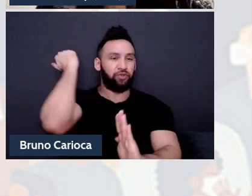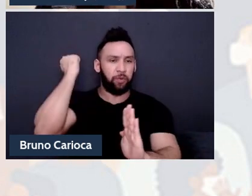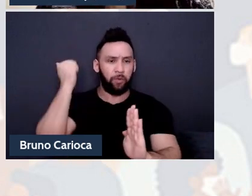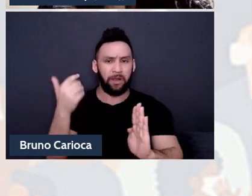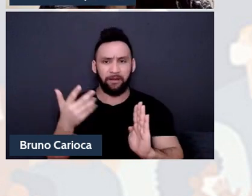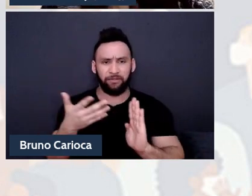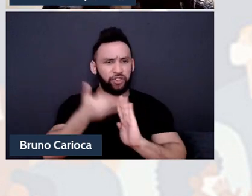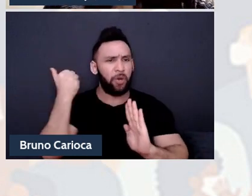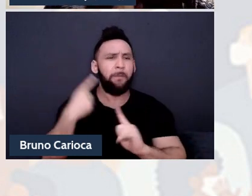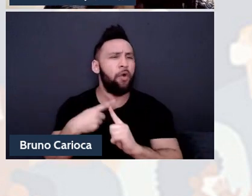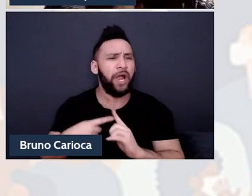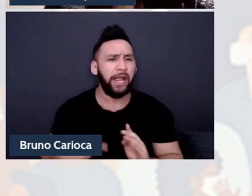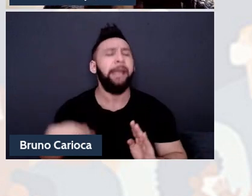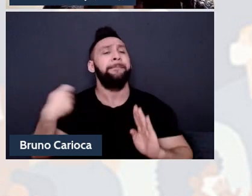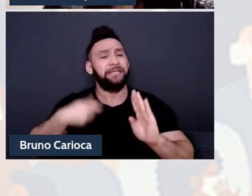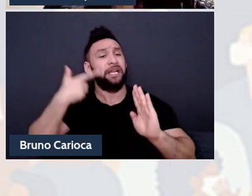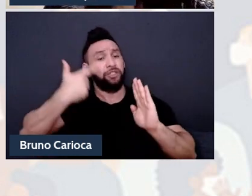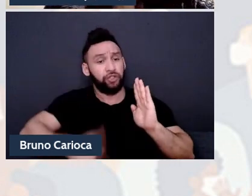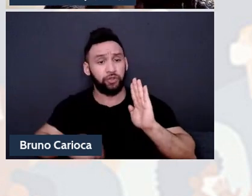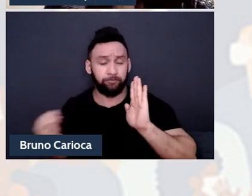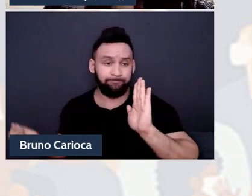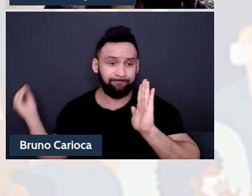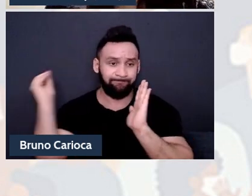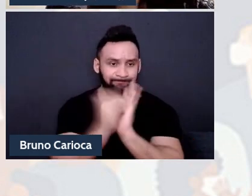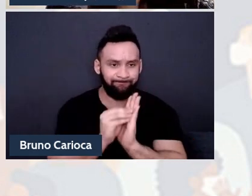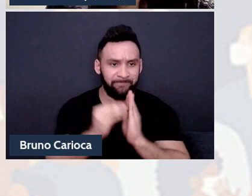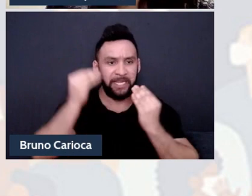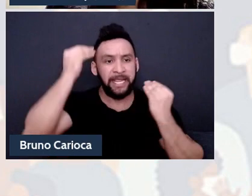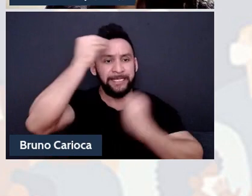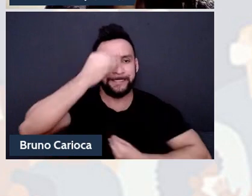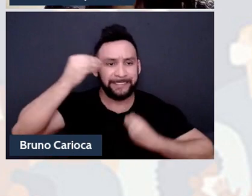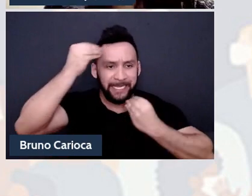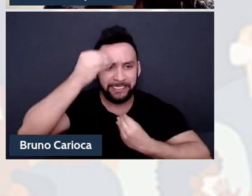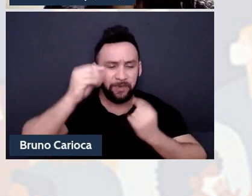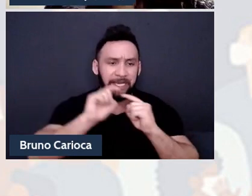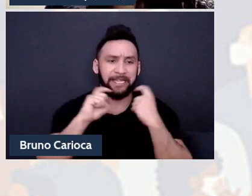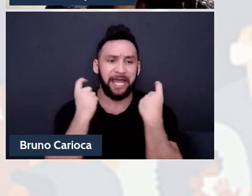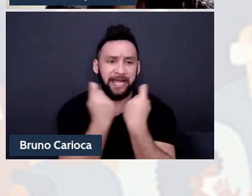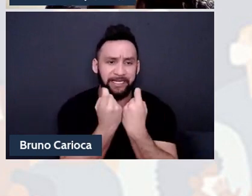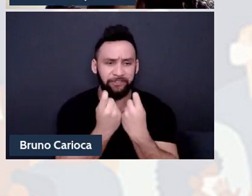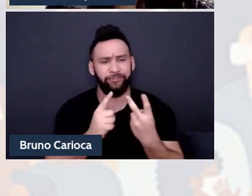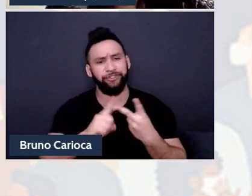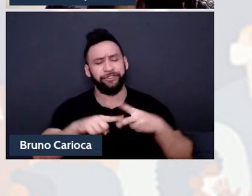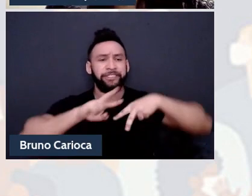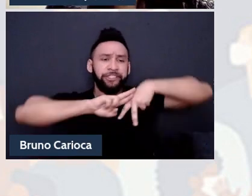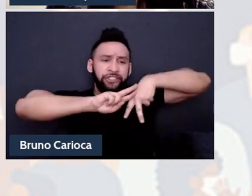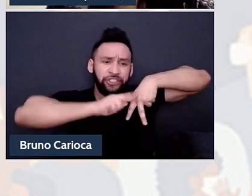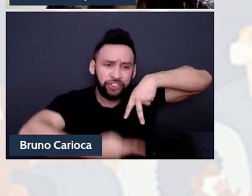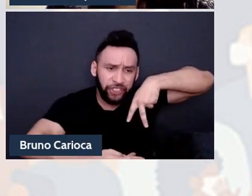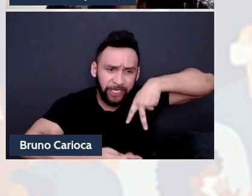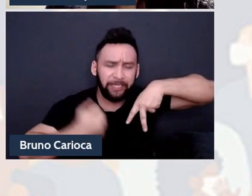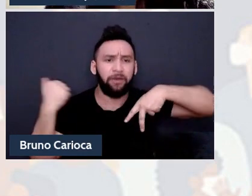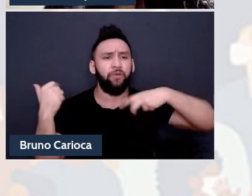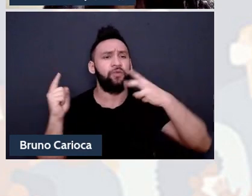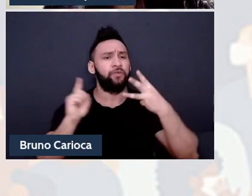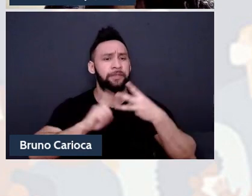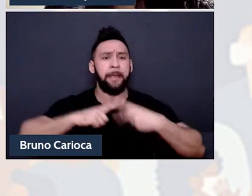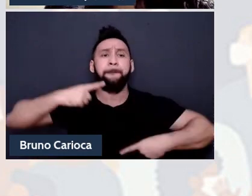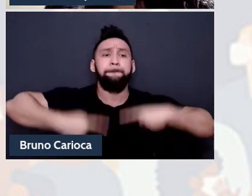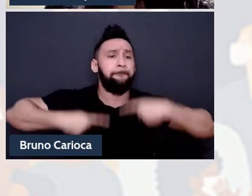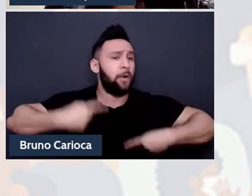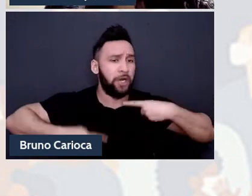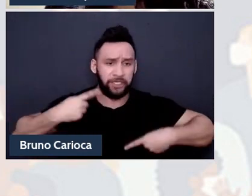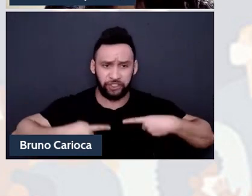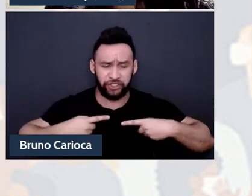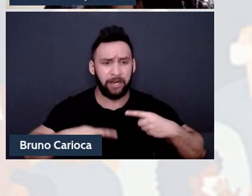medida que gostaríamos, mas elas foram totalmente apagadas, da BNCC e de políticas como o PNLD, por exemplo, né? E